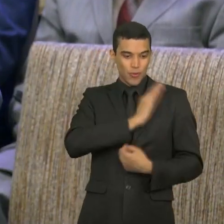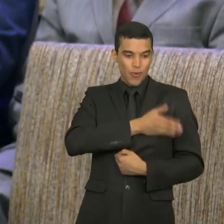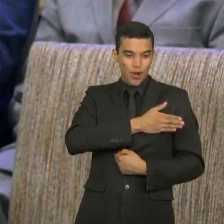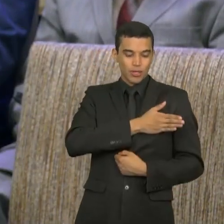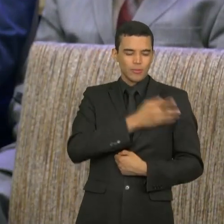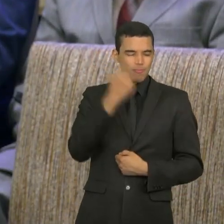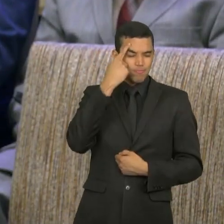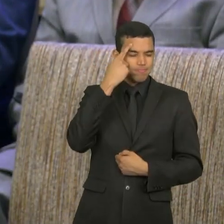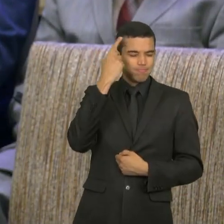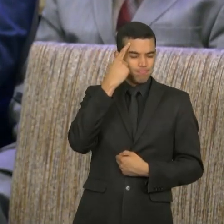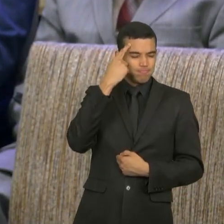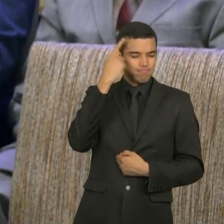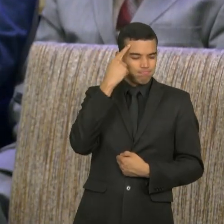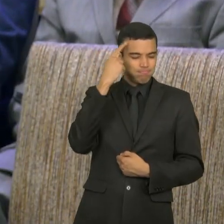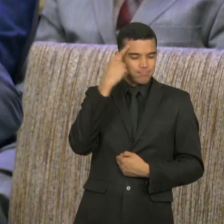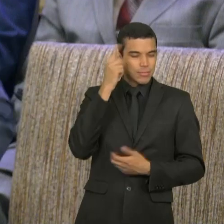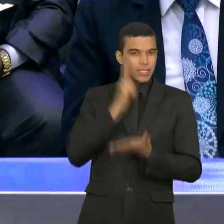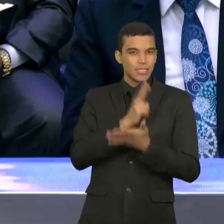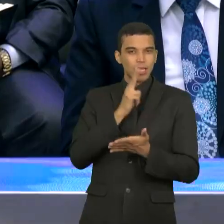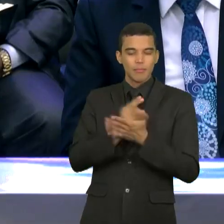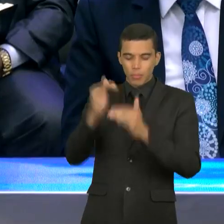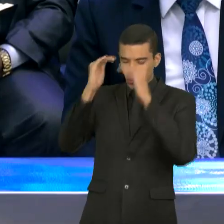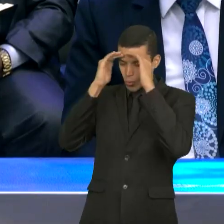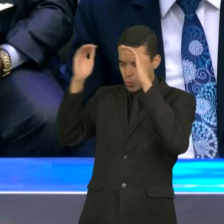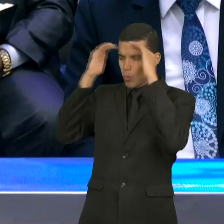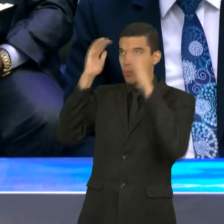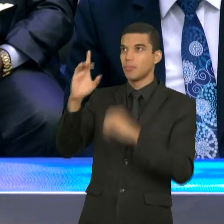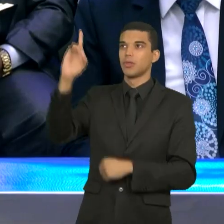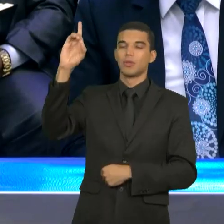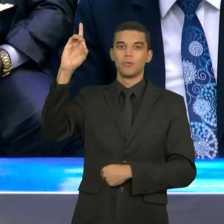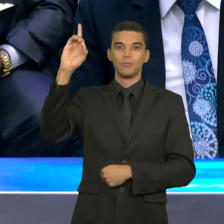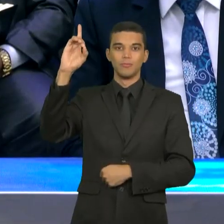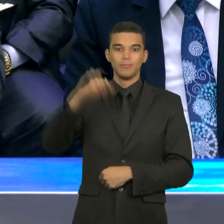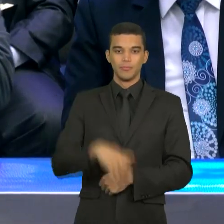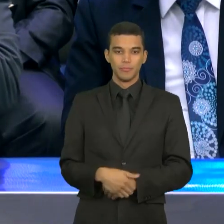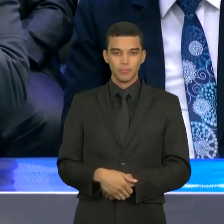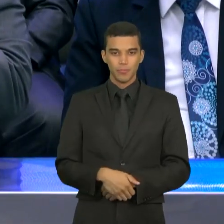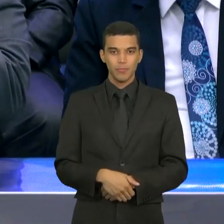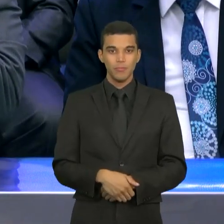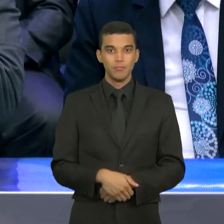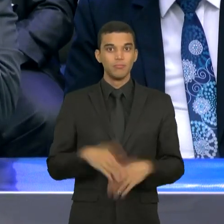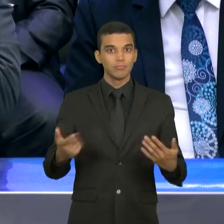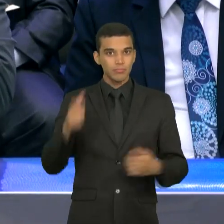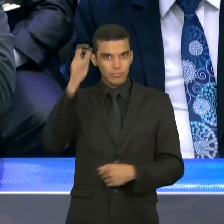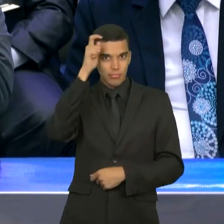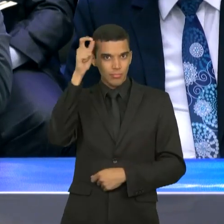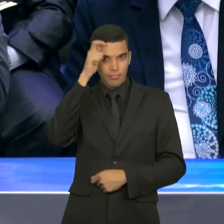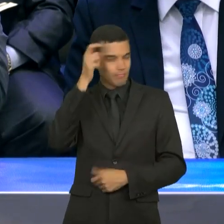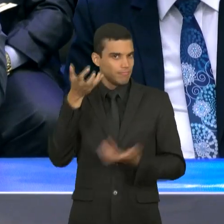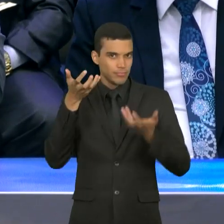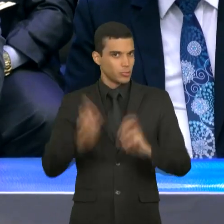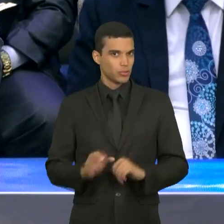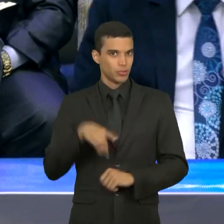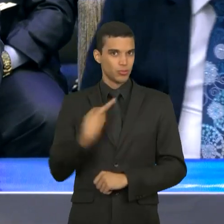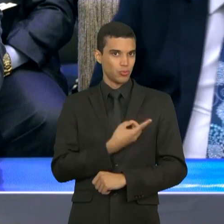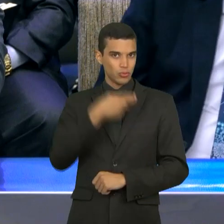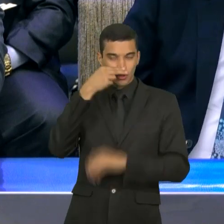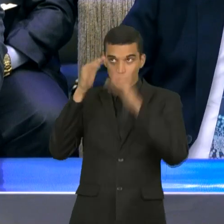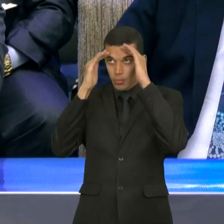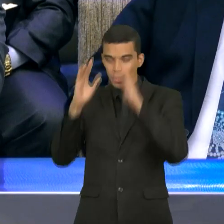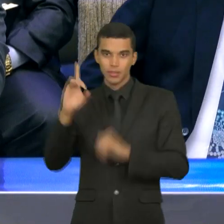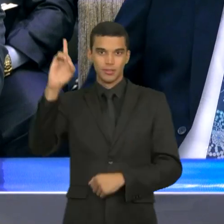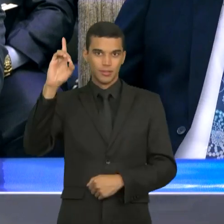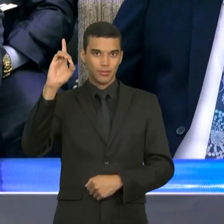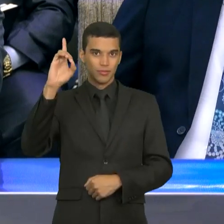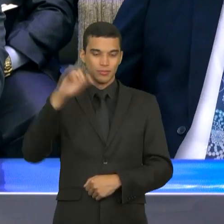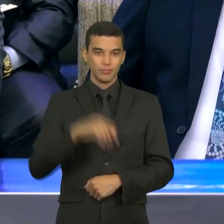a nossa decisão consciente A consciência é o Instituto do nosso coração é lá no nosso coração